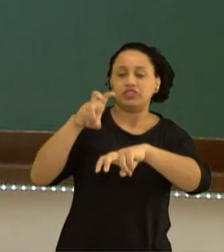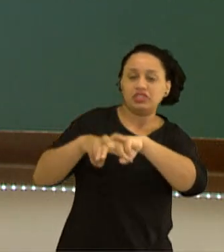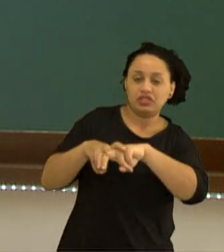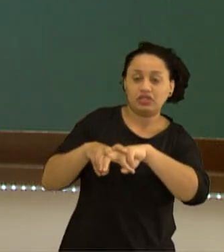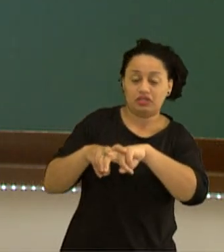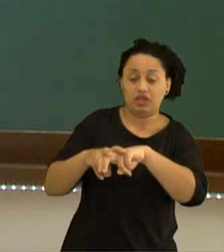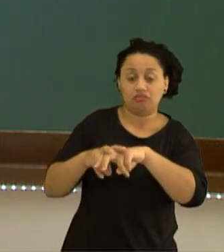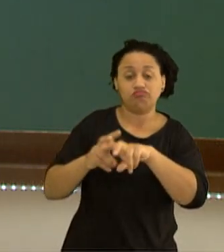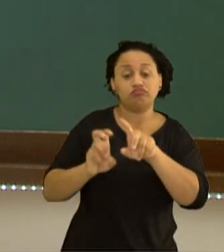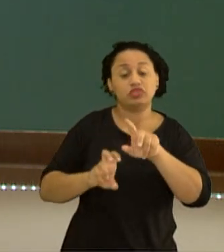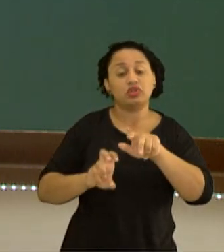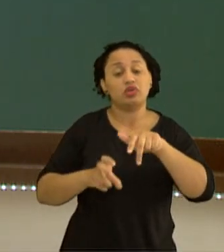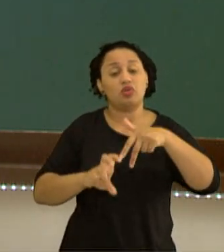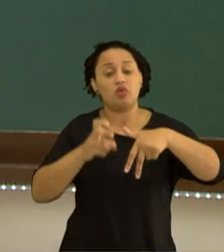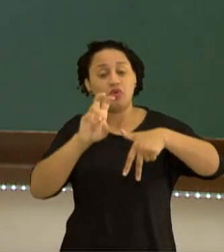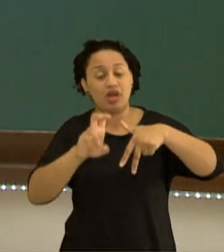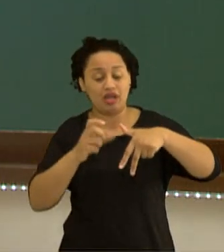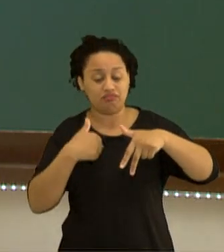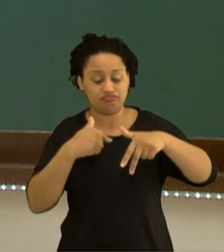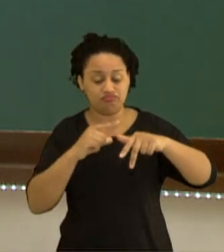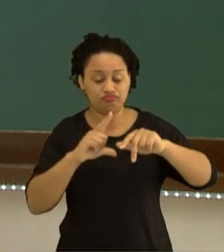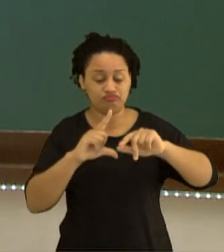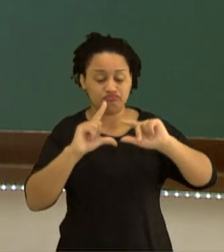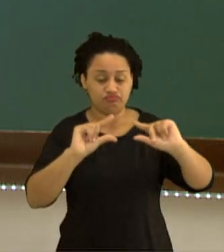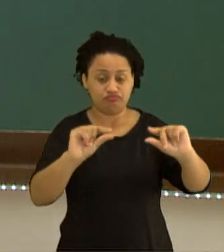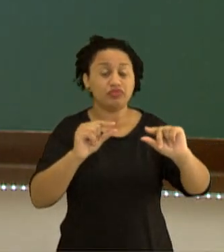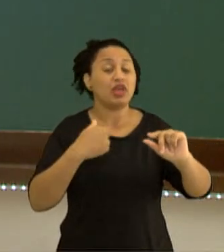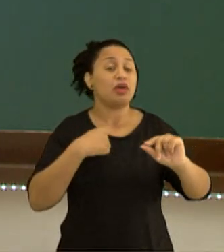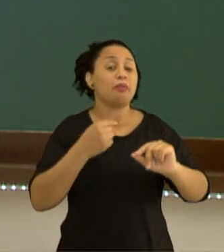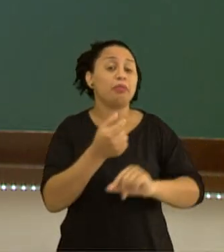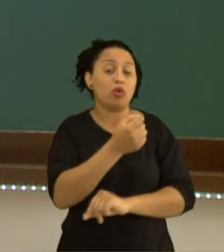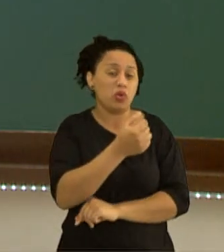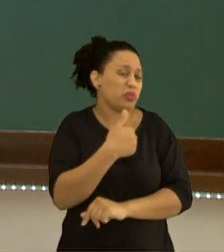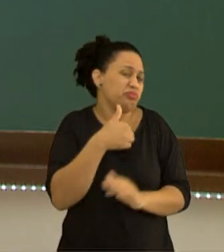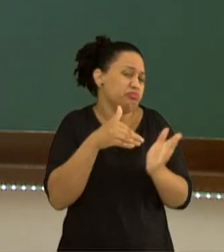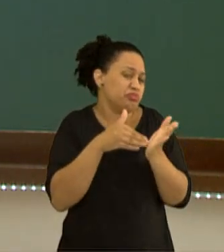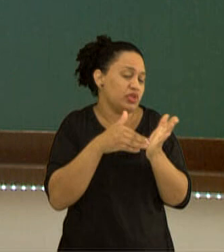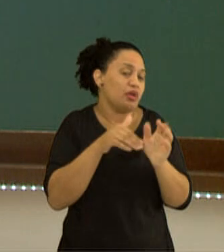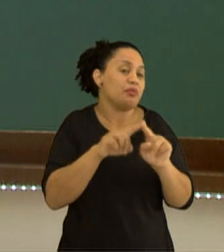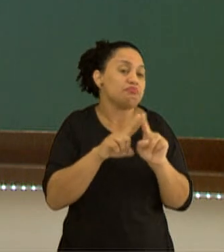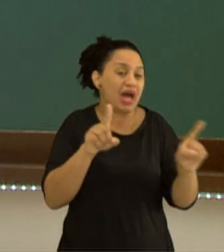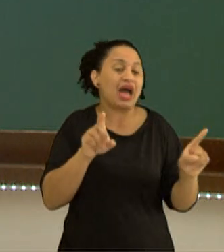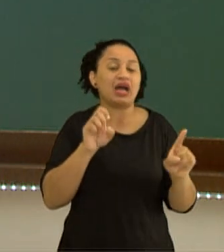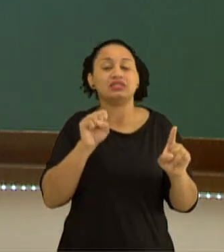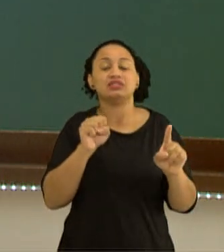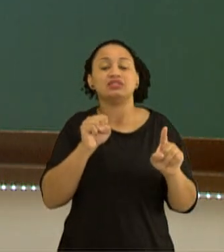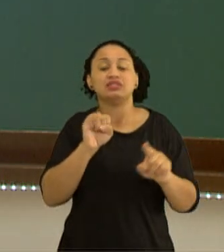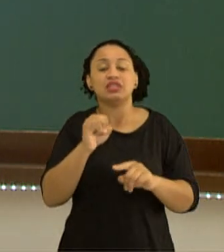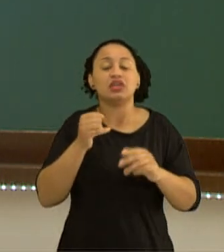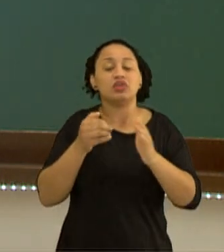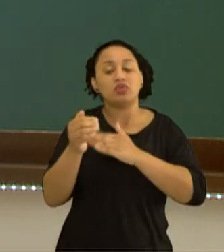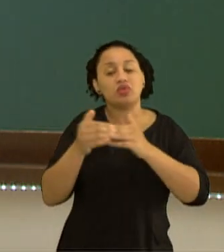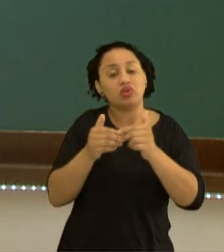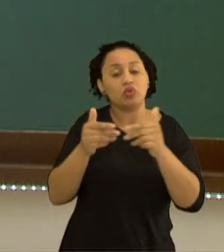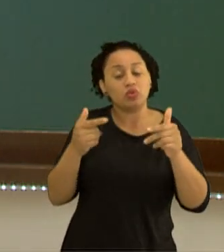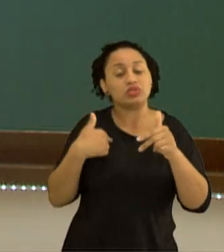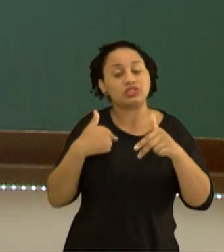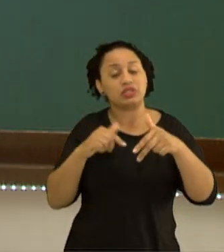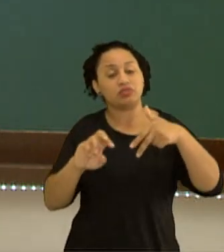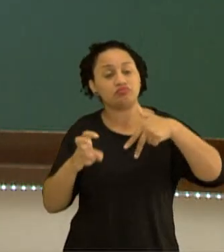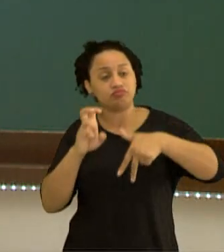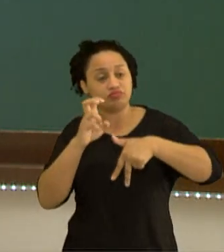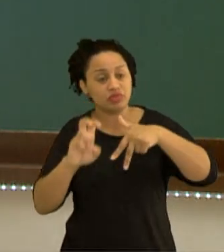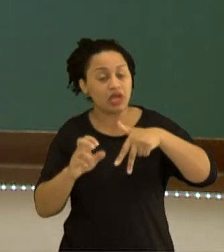gasto ele é muito menor, então é um gasto mínimo. Porém, toda atividade em que realizamos, em que esse gasto seja